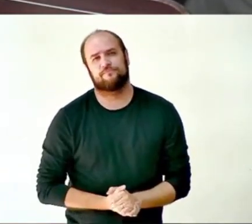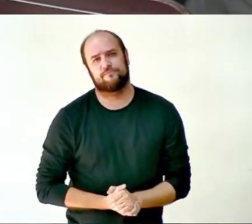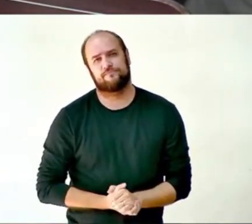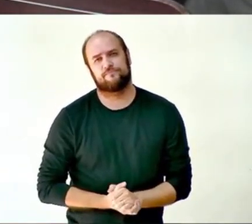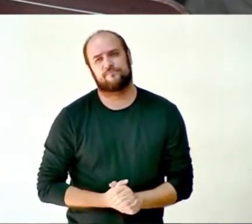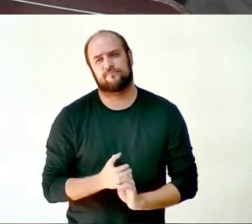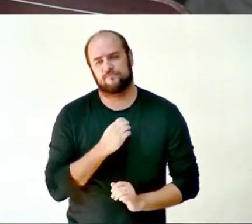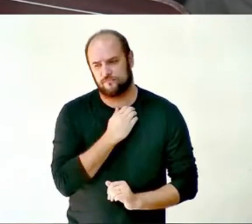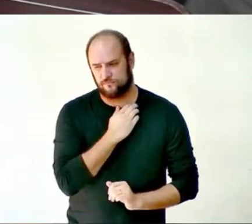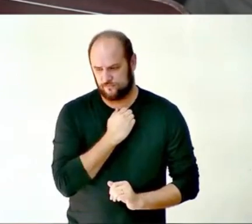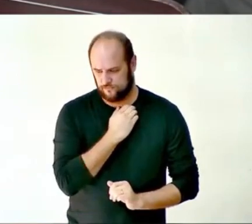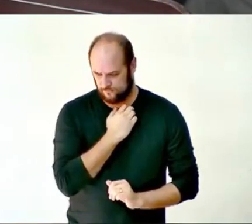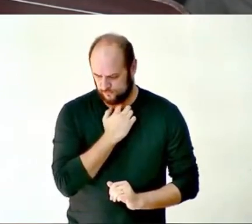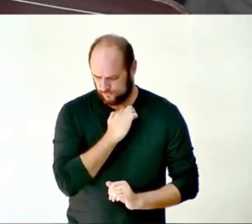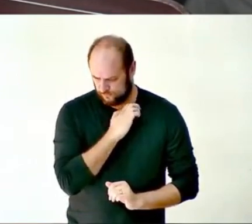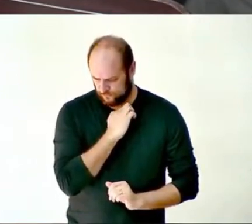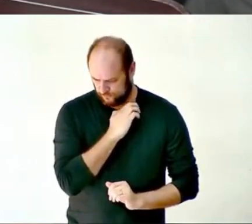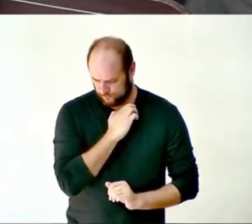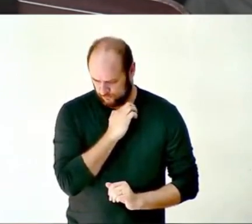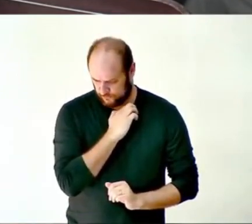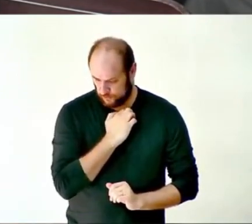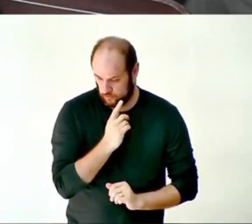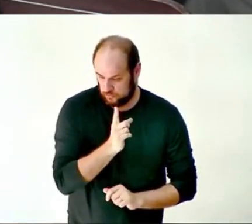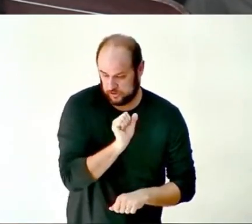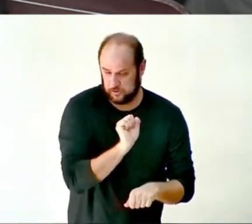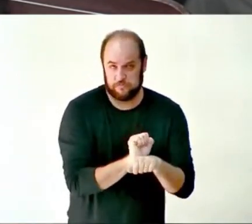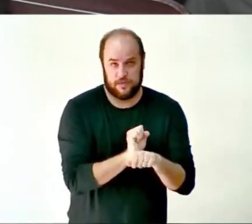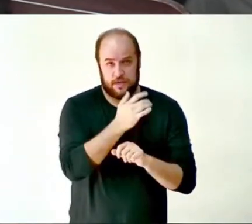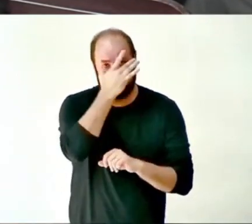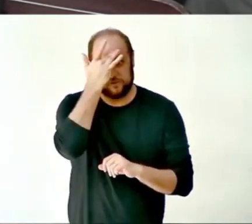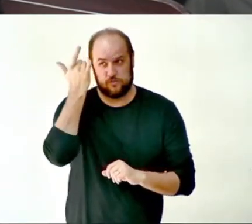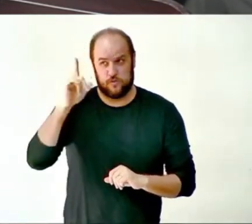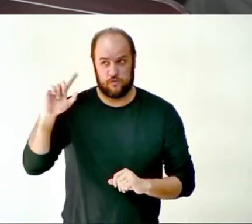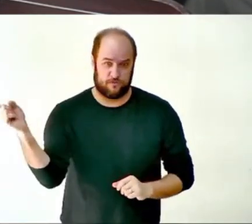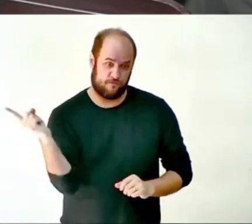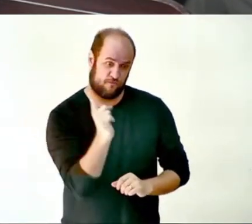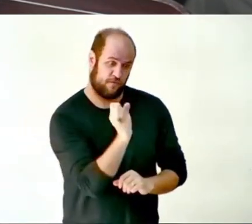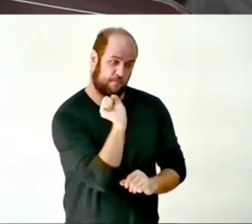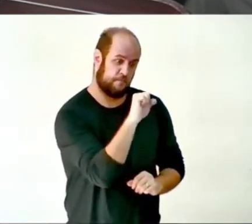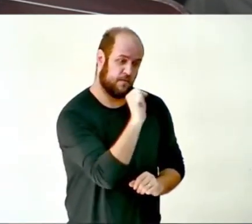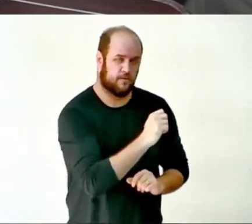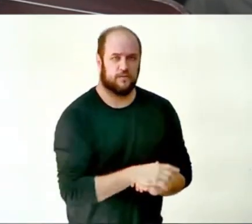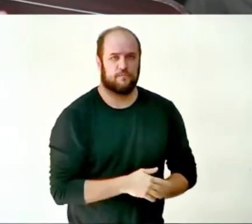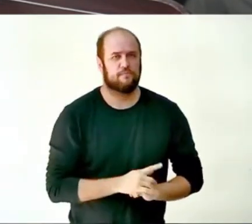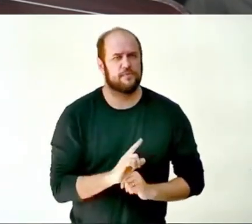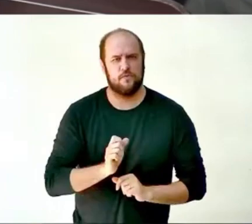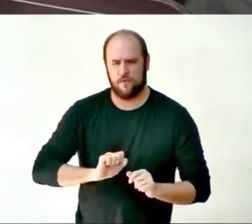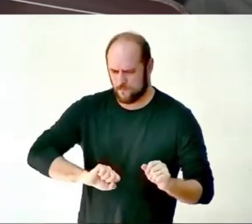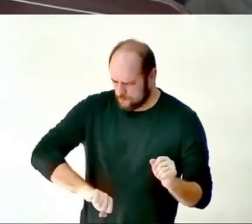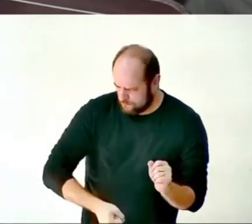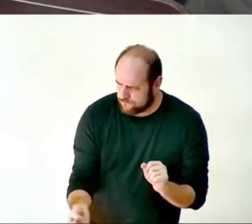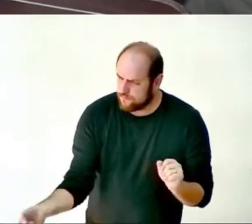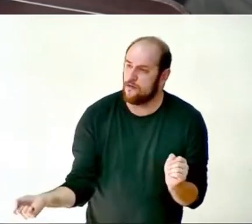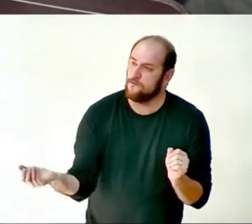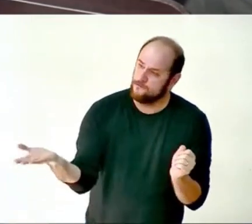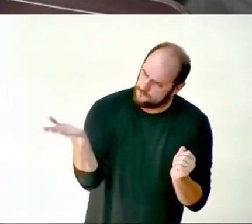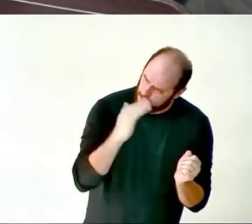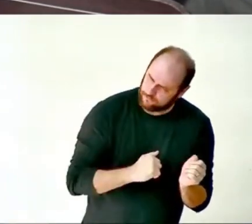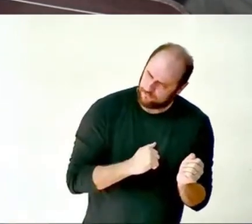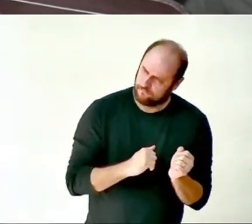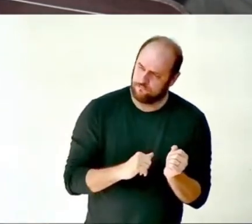A hospitalidade cristã não espera que alguém bata a sua porta. Ela abre a porta e diz, entre,